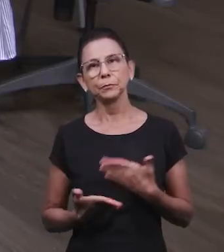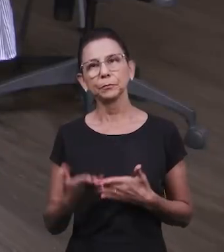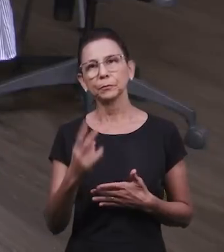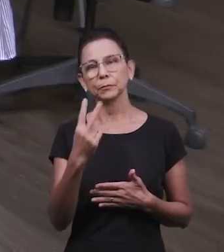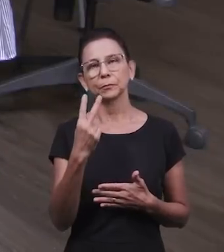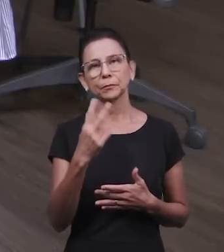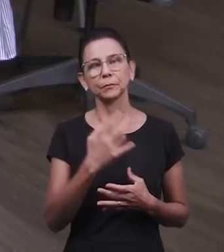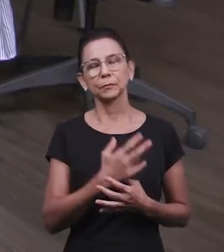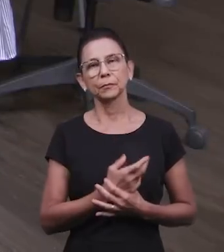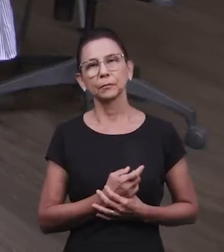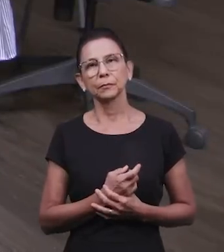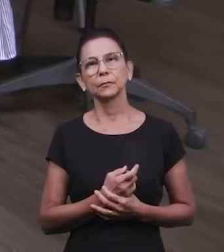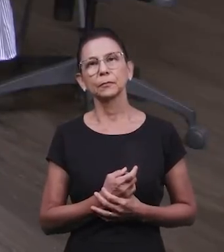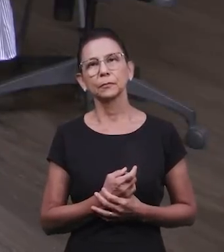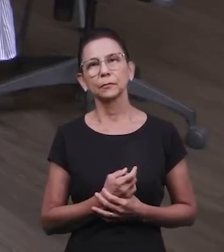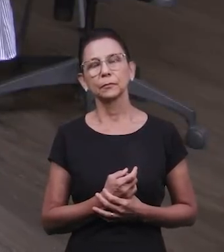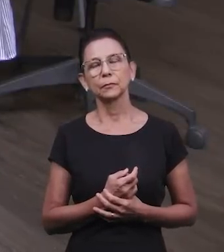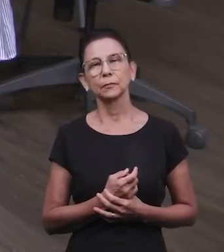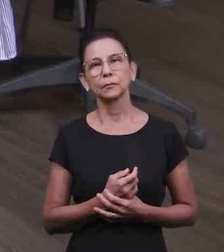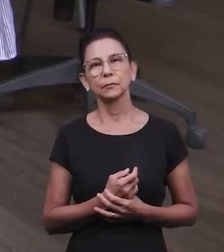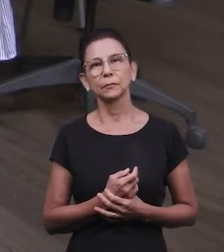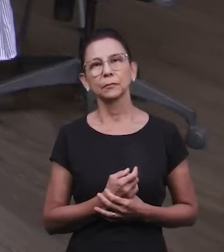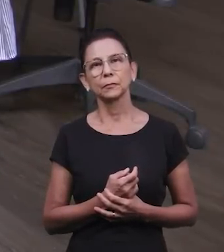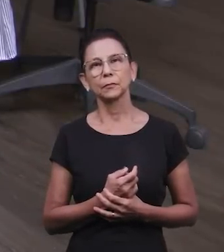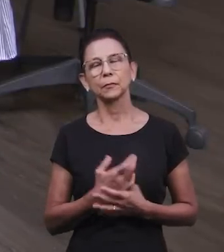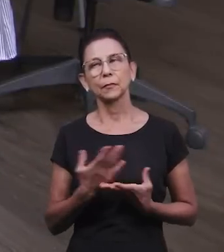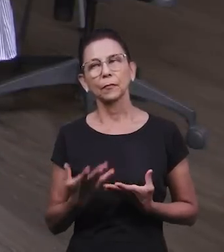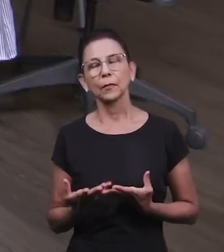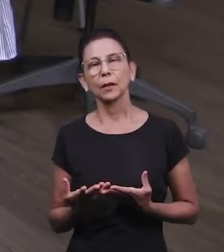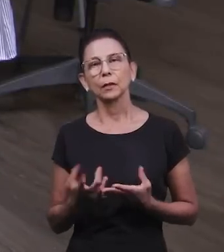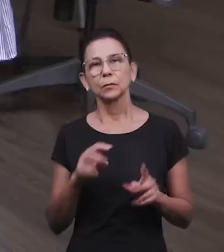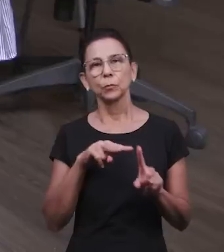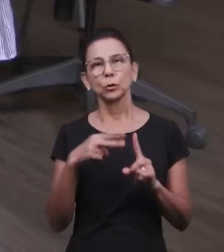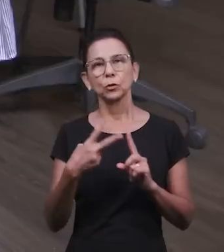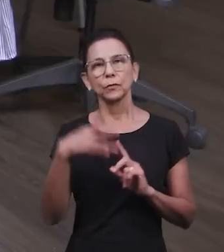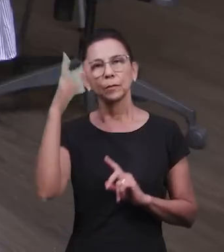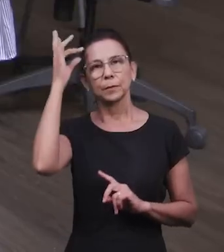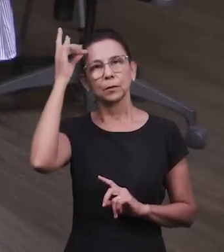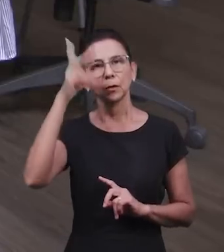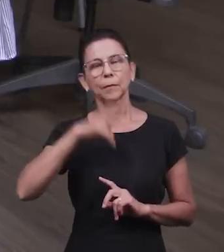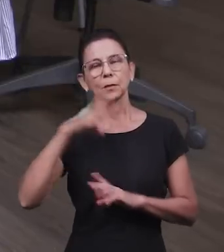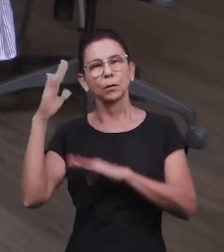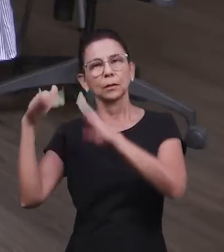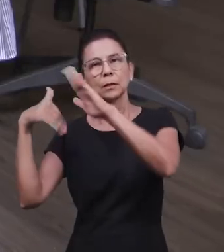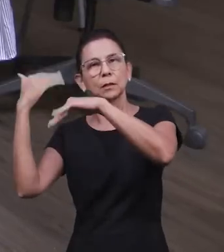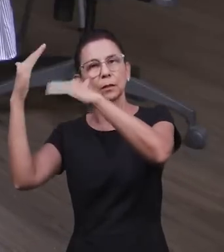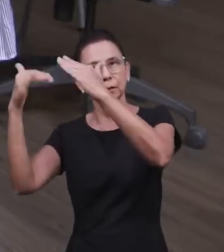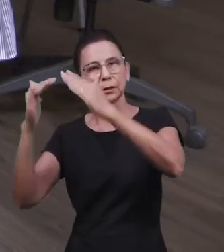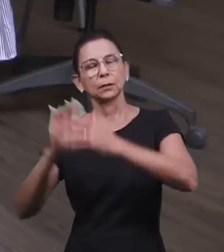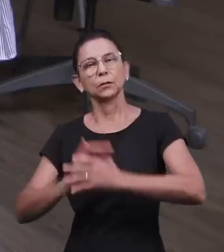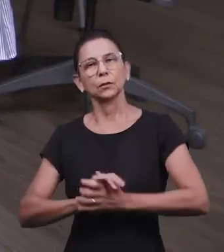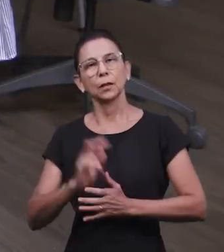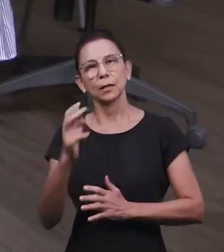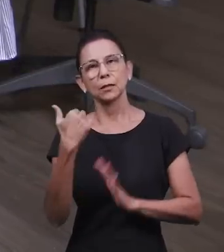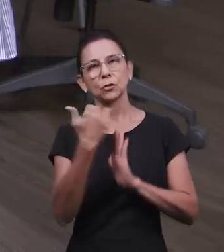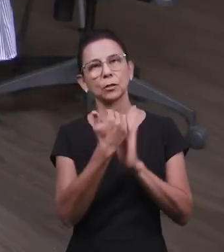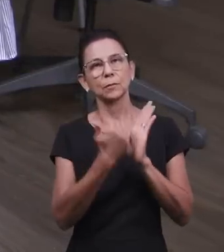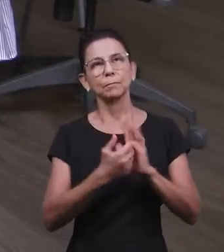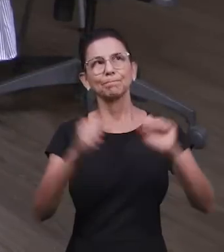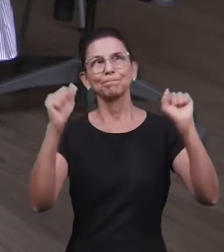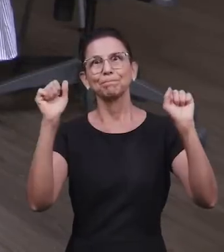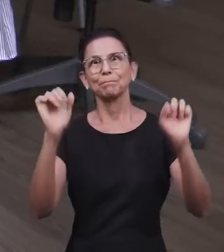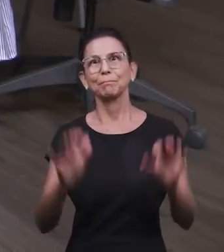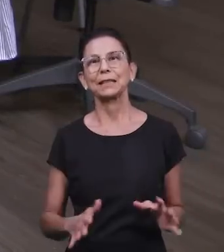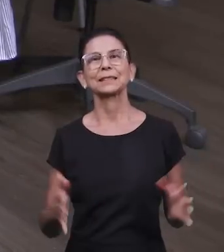têm crescido muito, tanto sobre o aspecto espiritual como pessoal, nesse programa que é uma bênção, como eu disse,